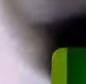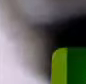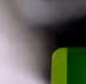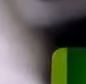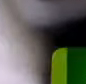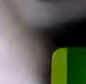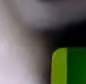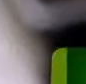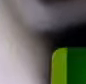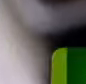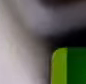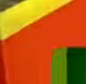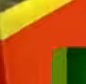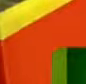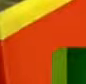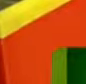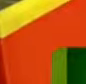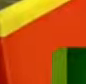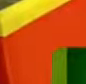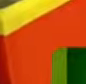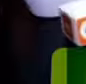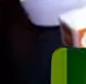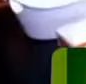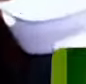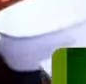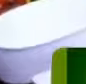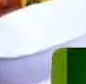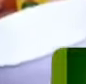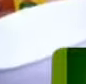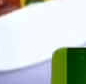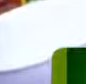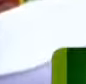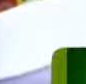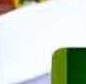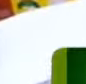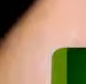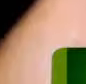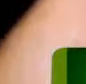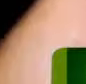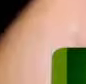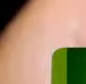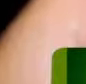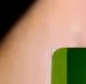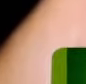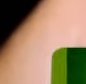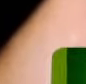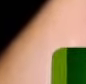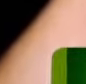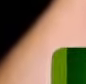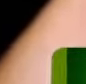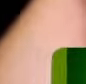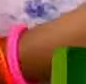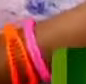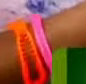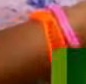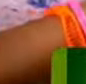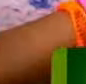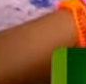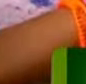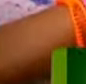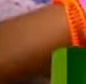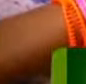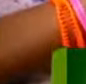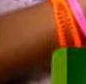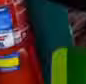disso, você vai encontrar aqui também, ó, diversos sabores de picolés e também de sorvetes. Se você tem probleminha aí com lactose,